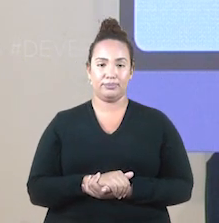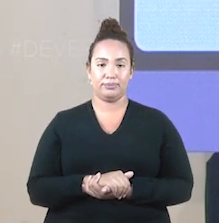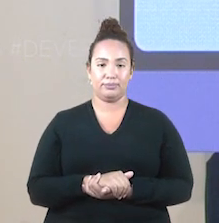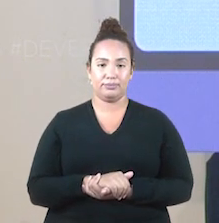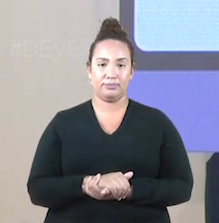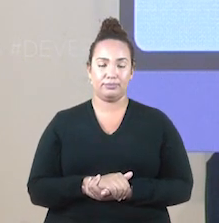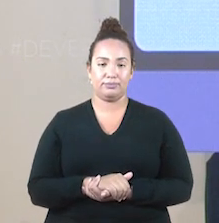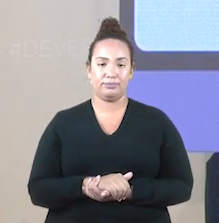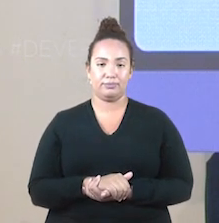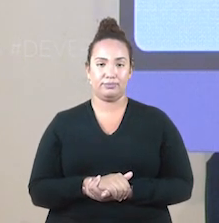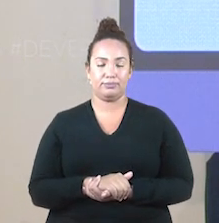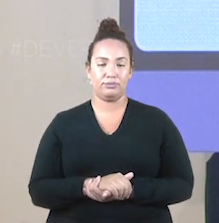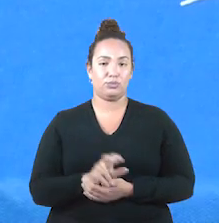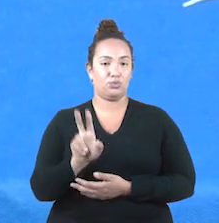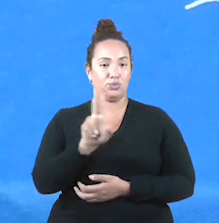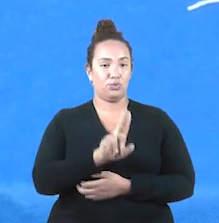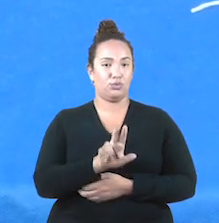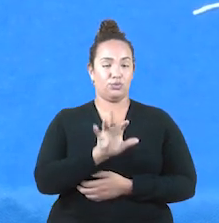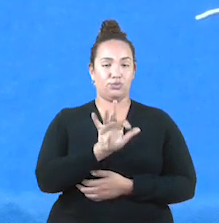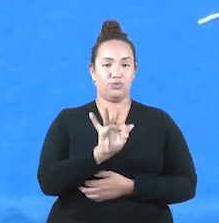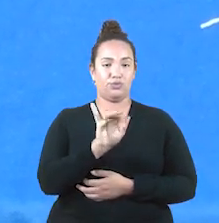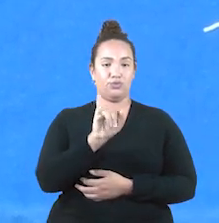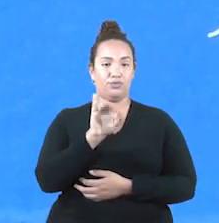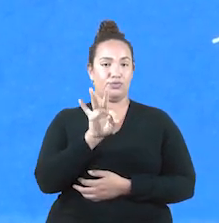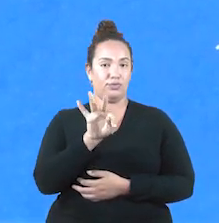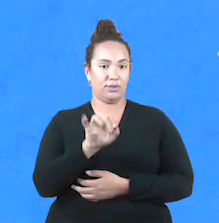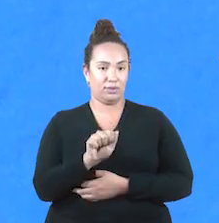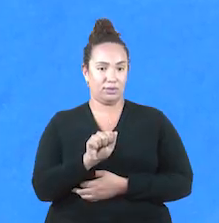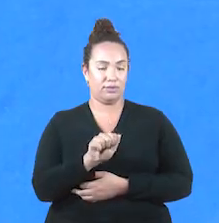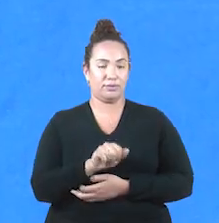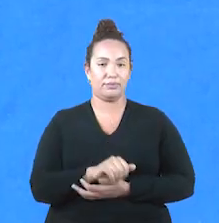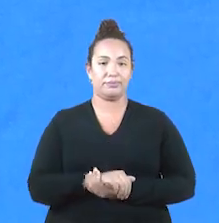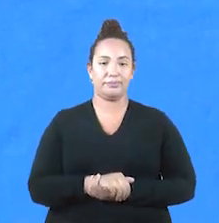a ajuda de uma fita.